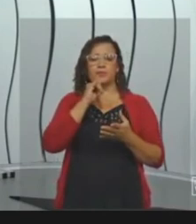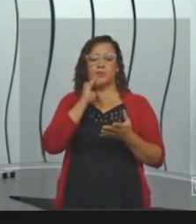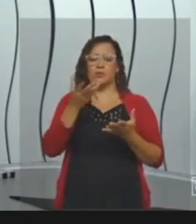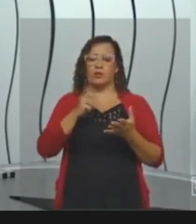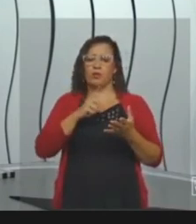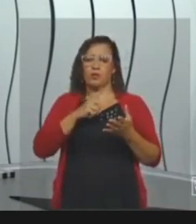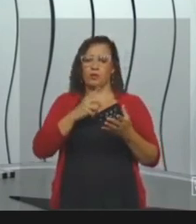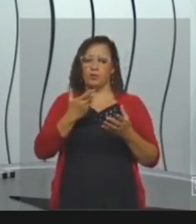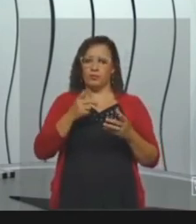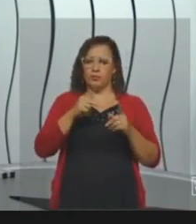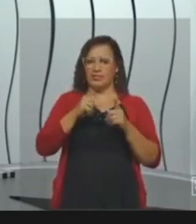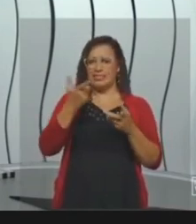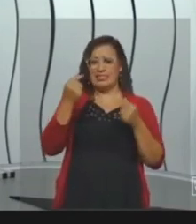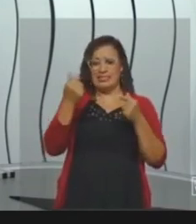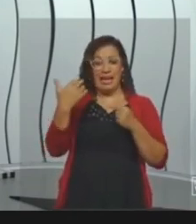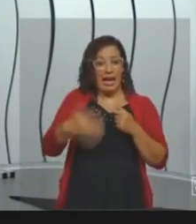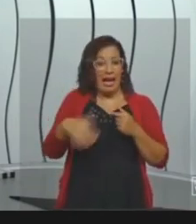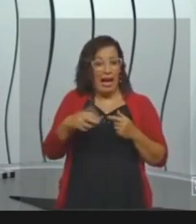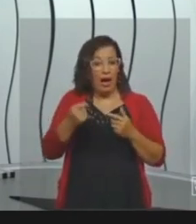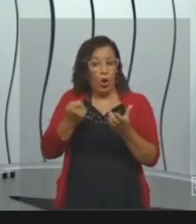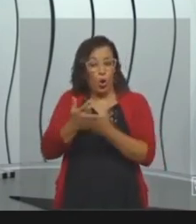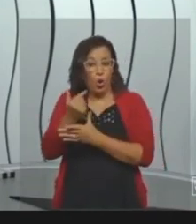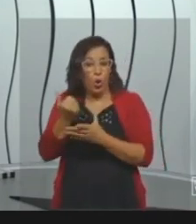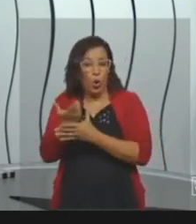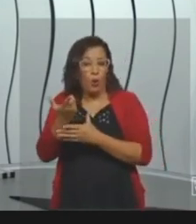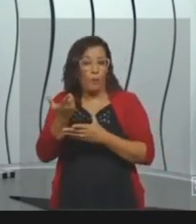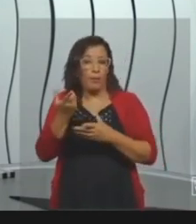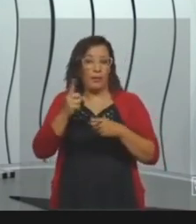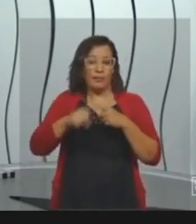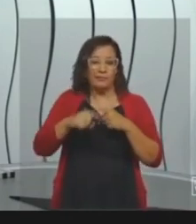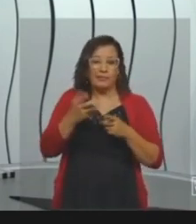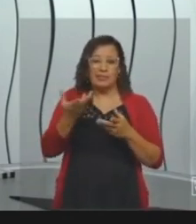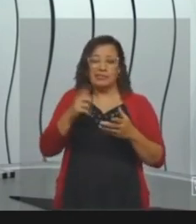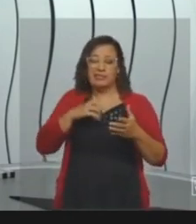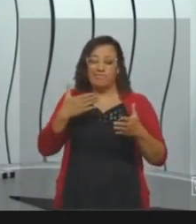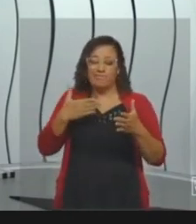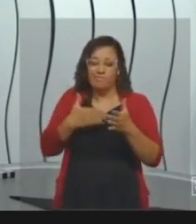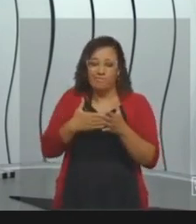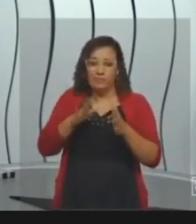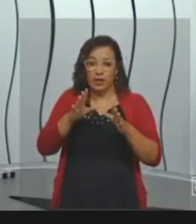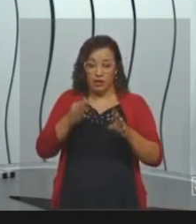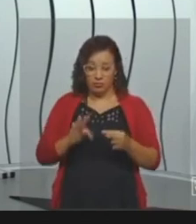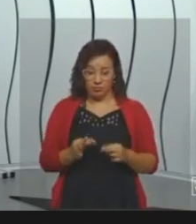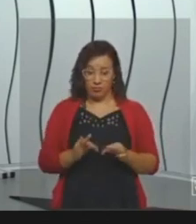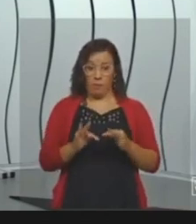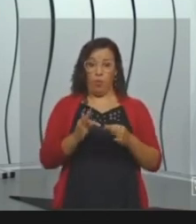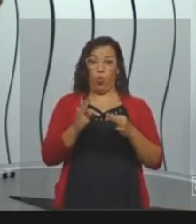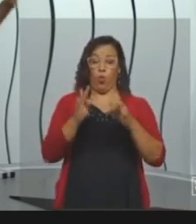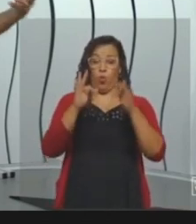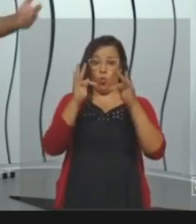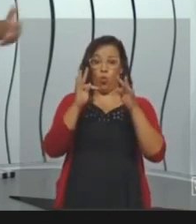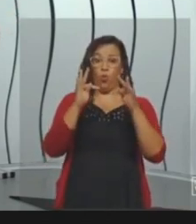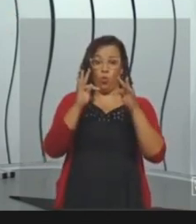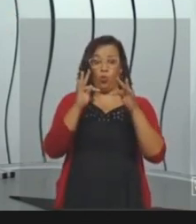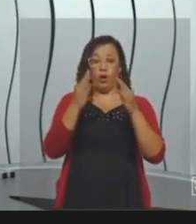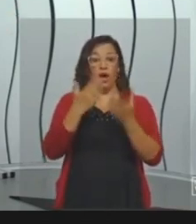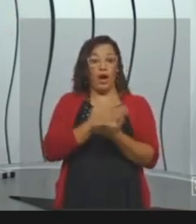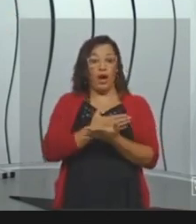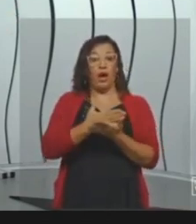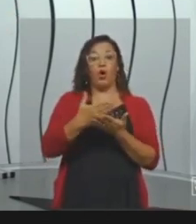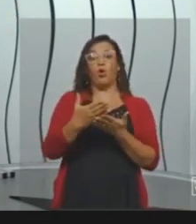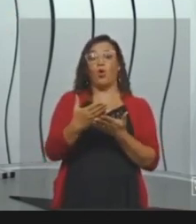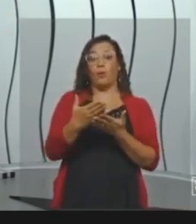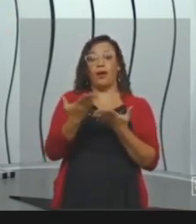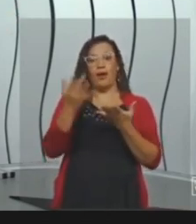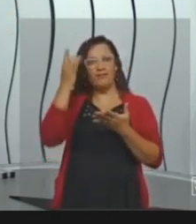as primeiras peças são caras, o acesso é limitado e à medida que a tecnologia vai aumentando, aí esse acesso começa a